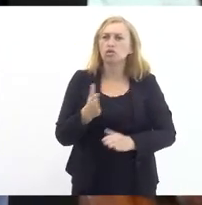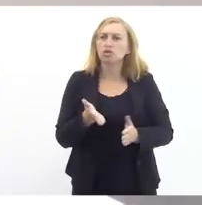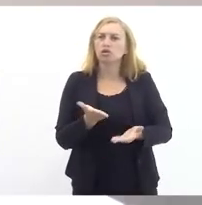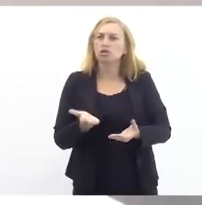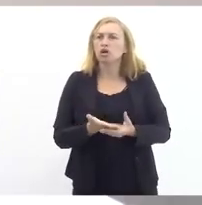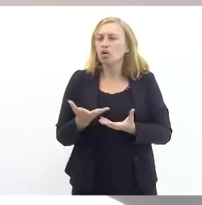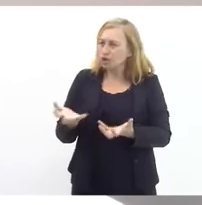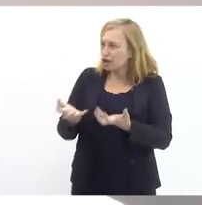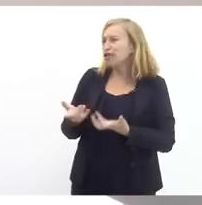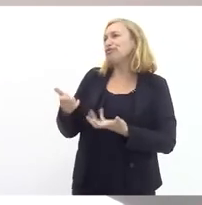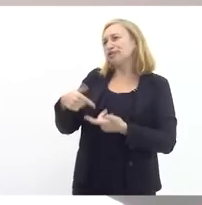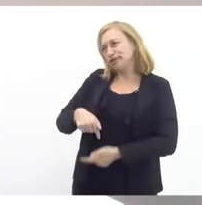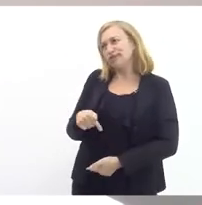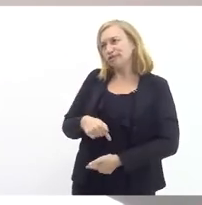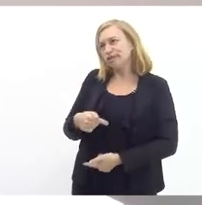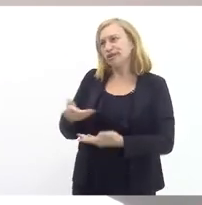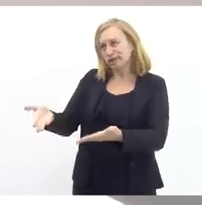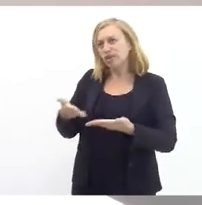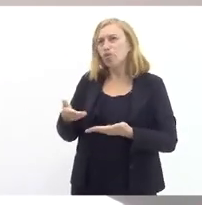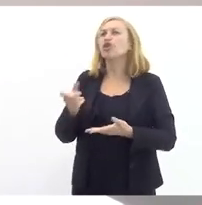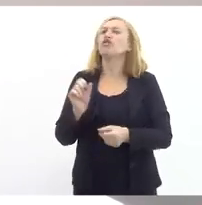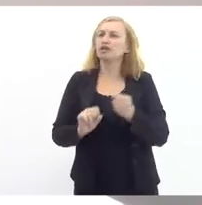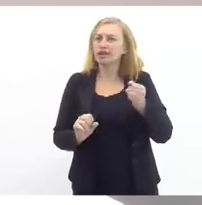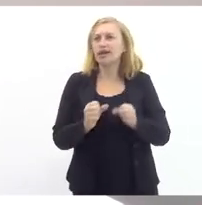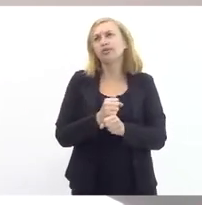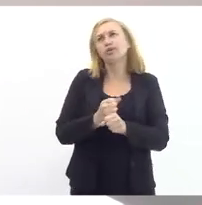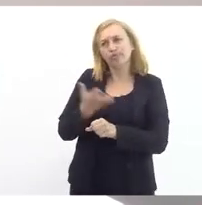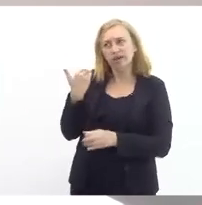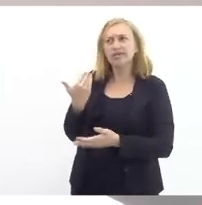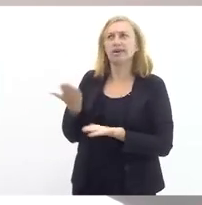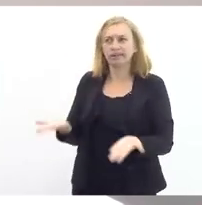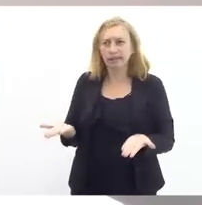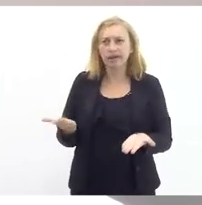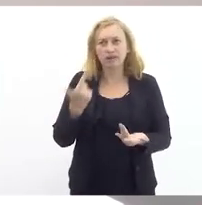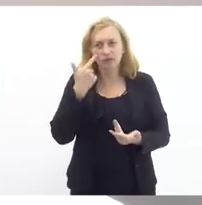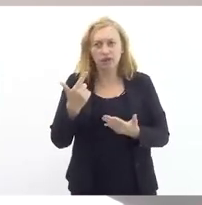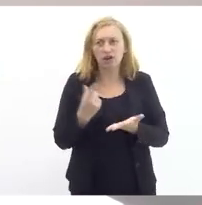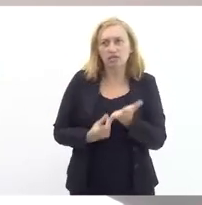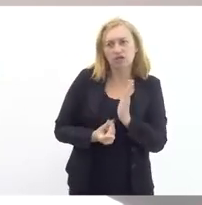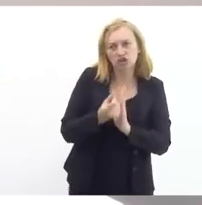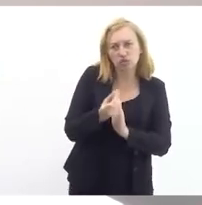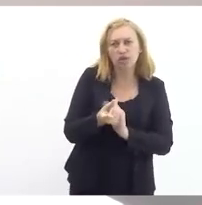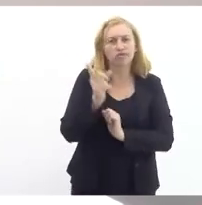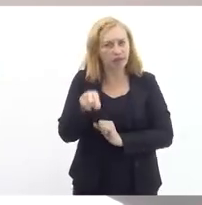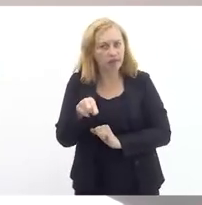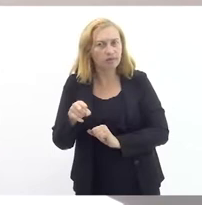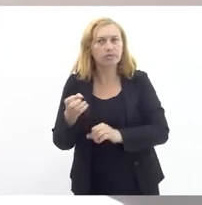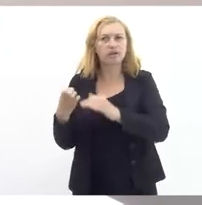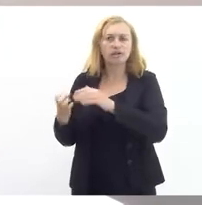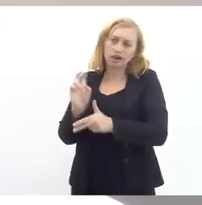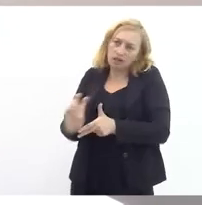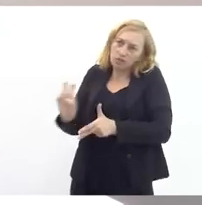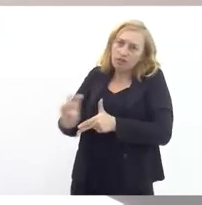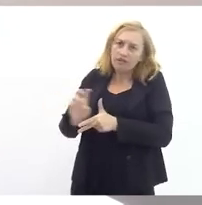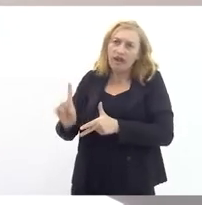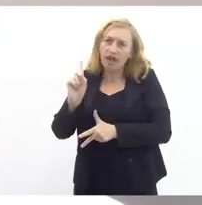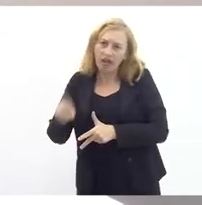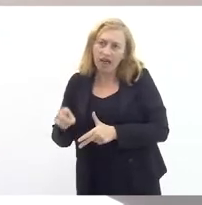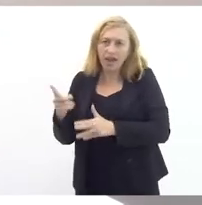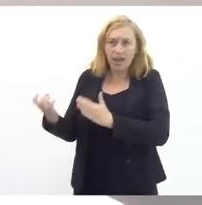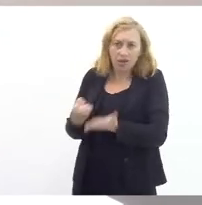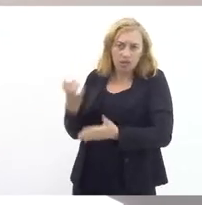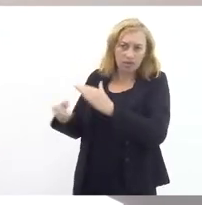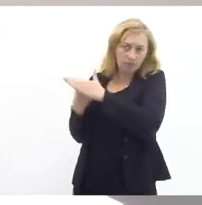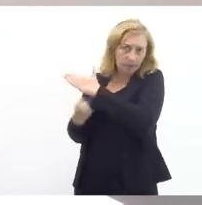vocês trouxessem, né? Pelo menos que foi executado no ano anterior, em termos de investimento pela Supervia, né? Já que a Supervia é uma